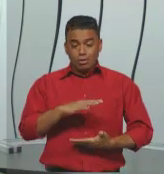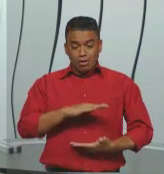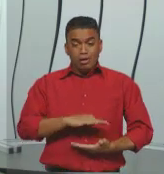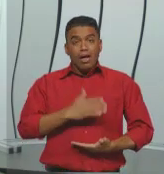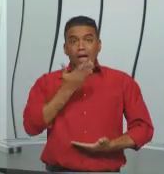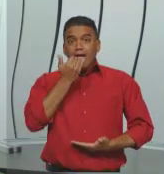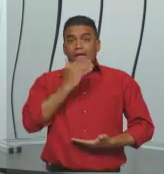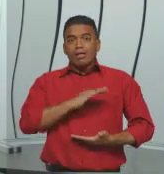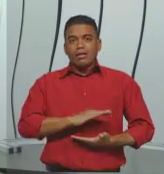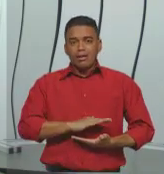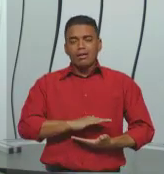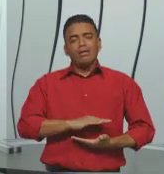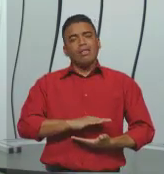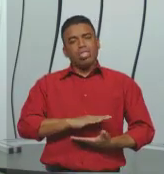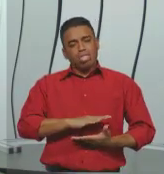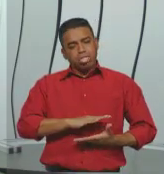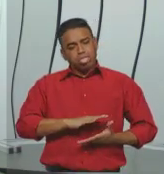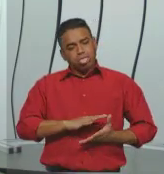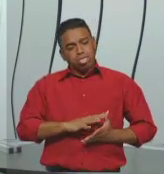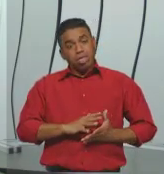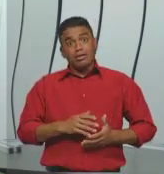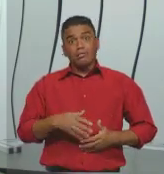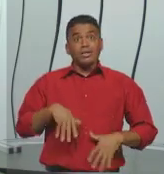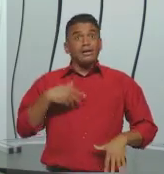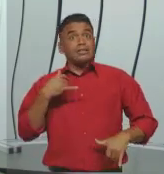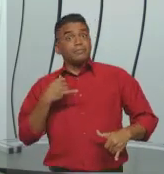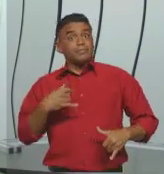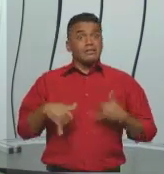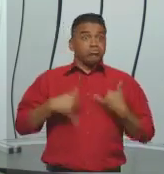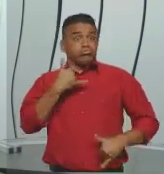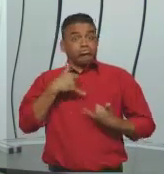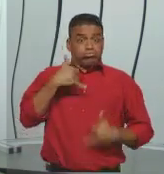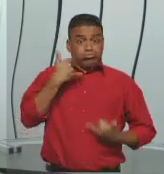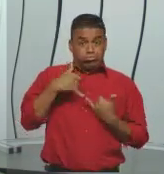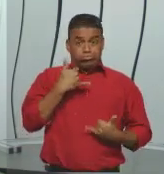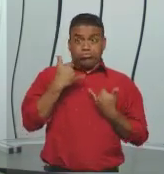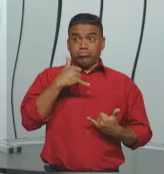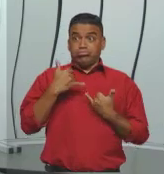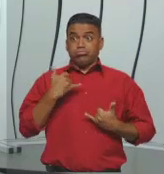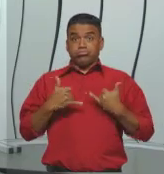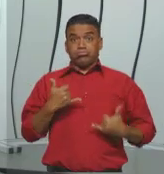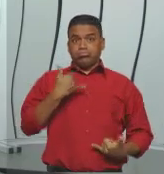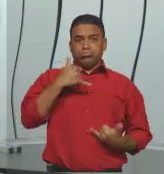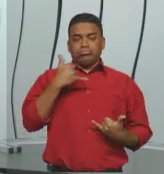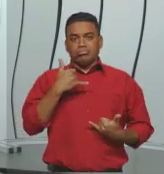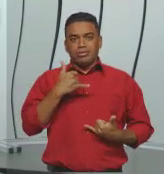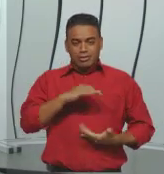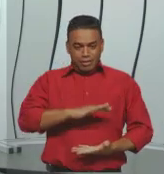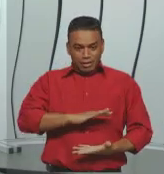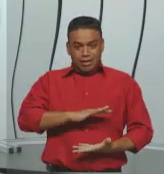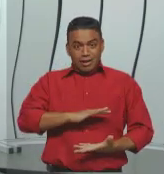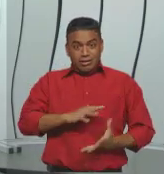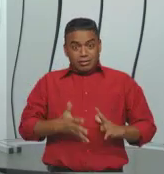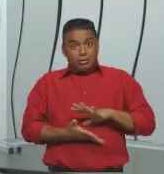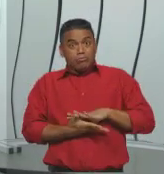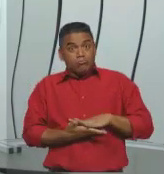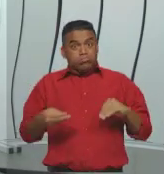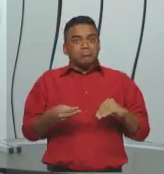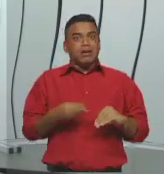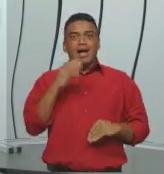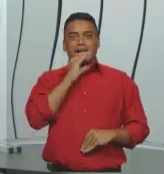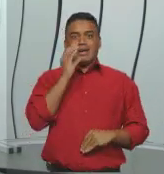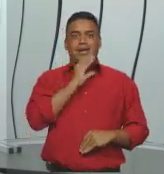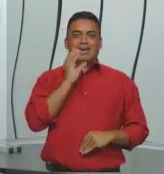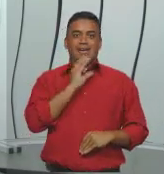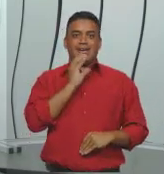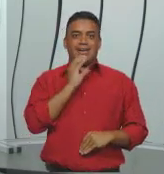lento. Quando você está mais agitado, você está se sentindo bem disposto, você está com o metabolismo mais acelerado,